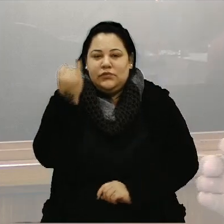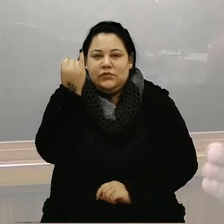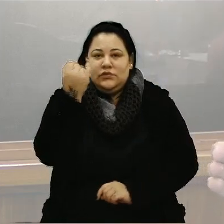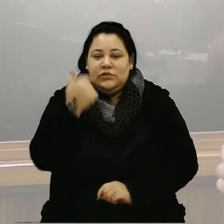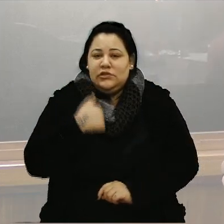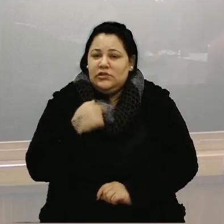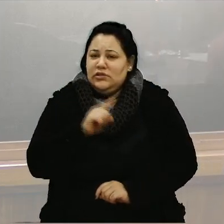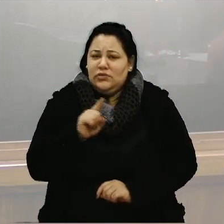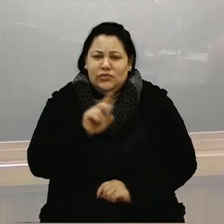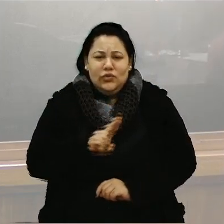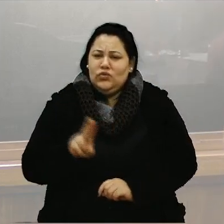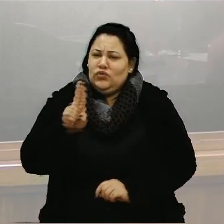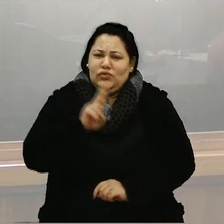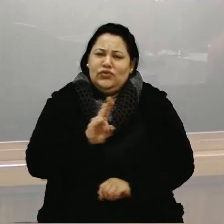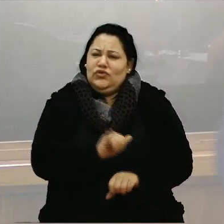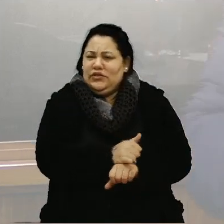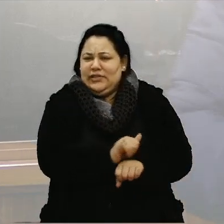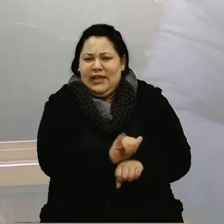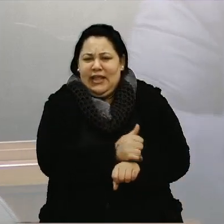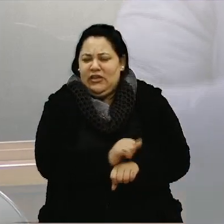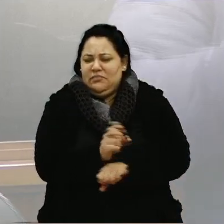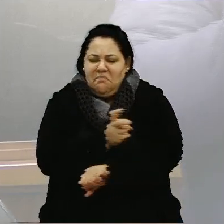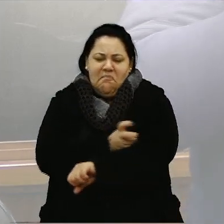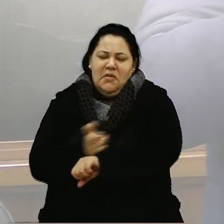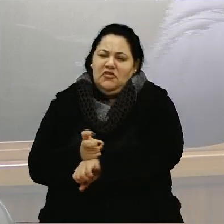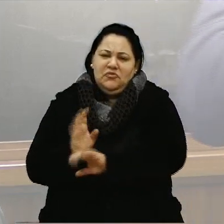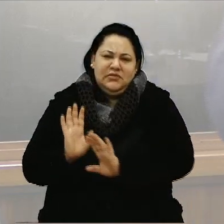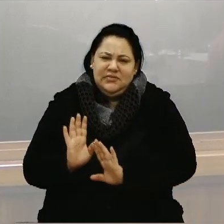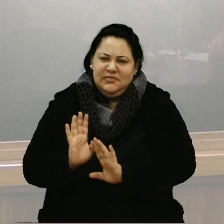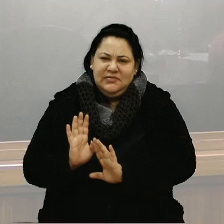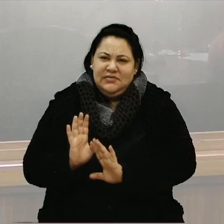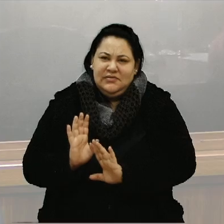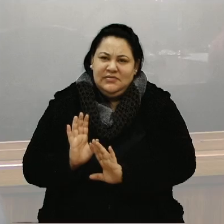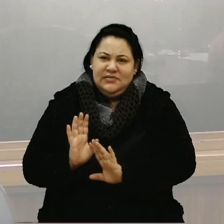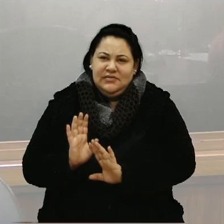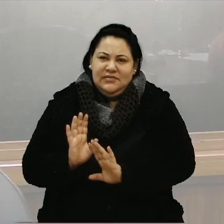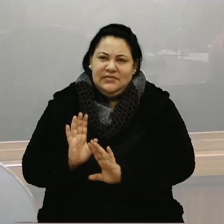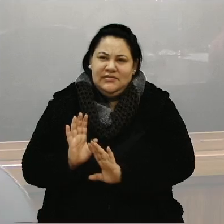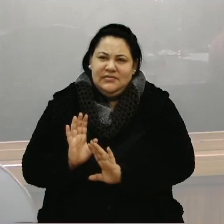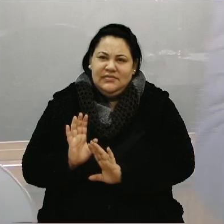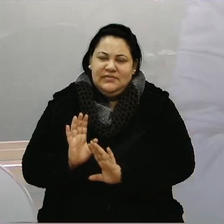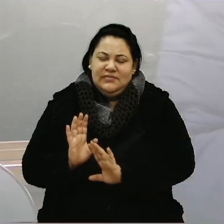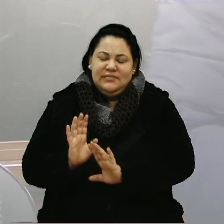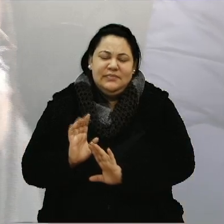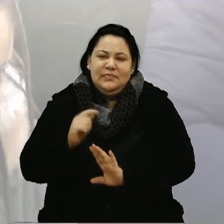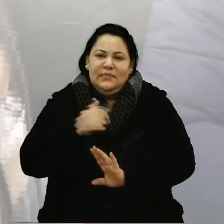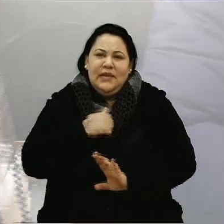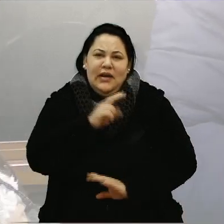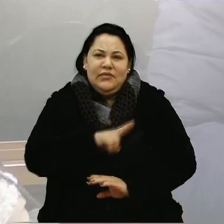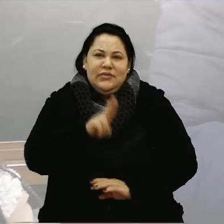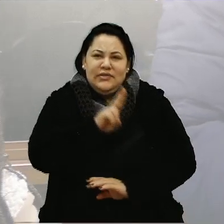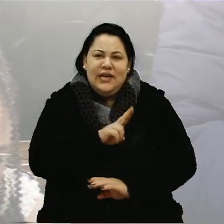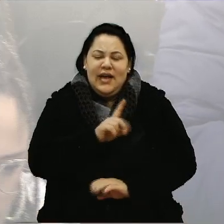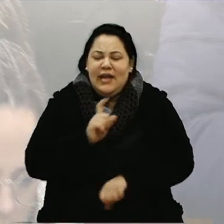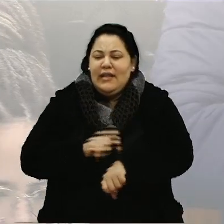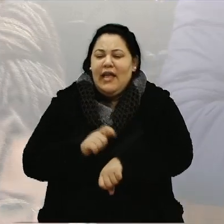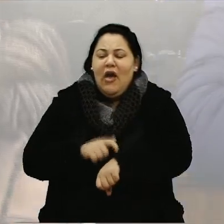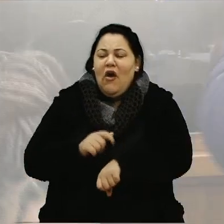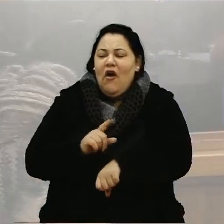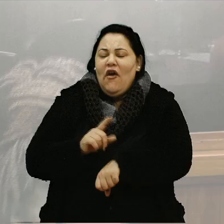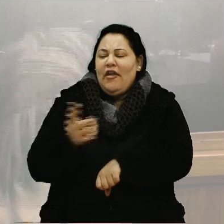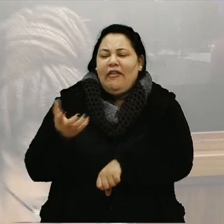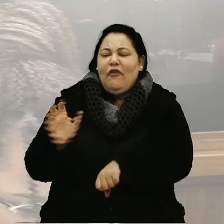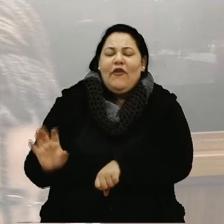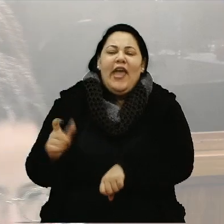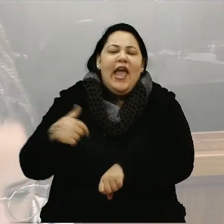de manobra de impeachment para me beneficiar quando eu quero e quando eu não quero é golpe. Para